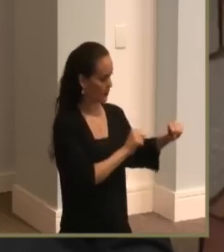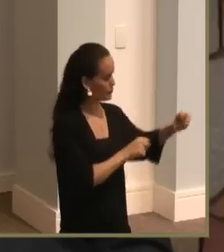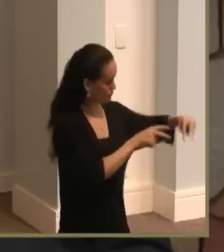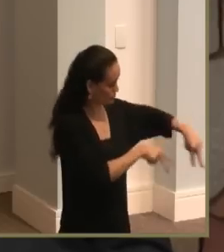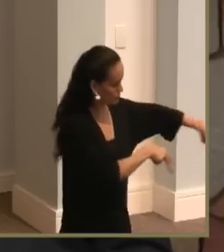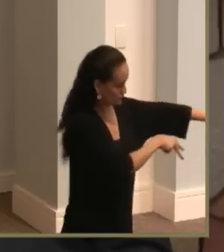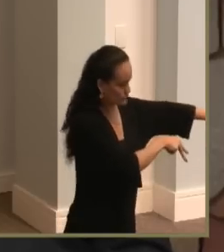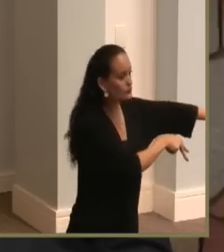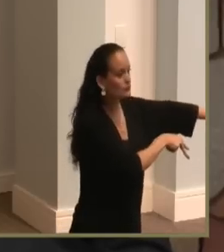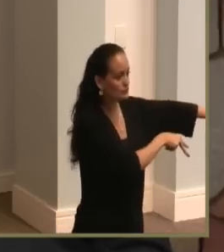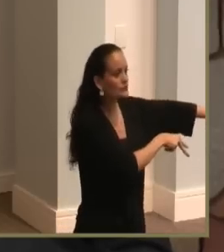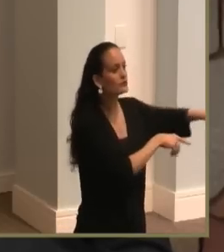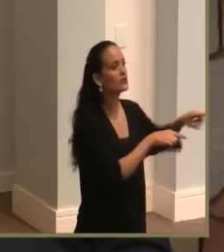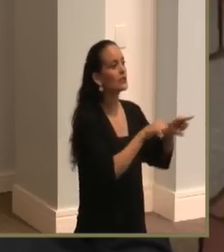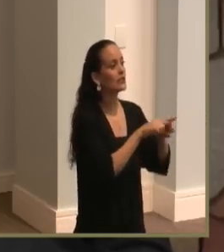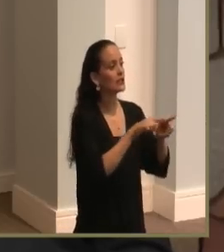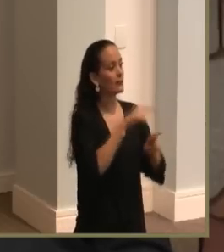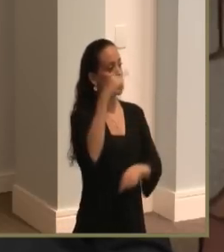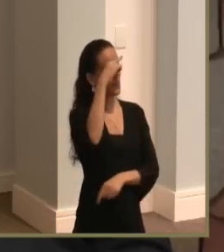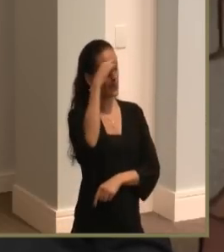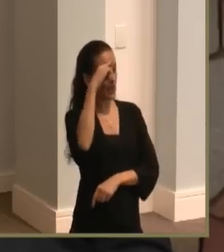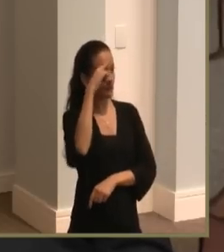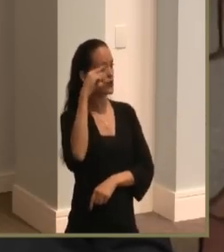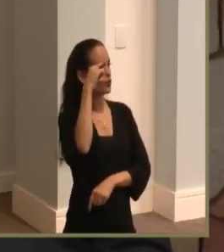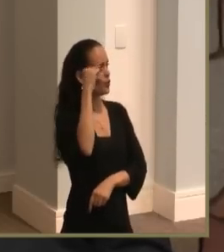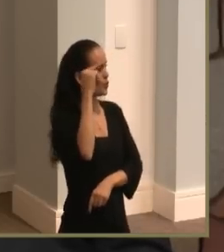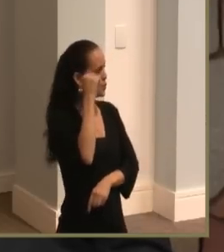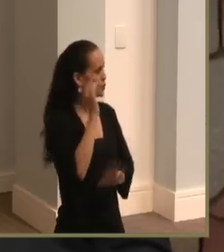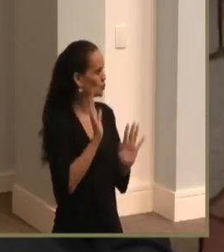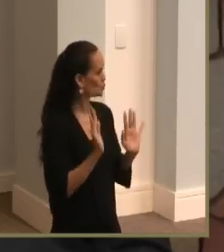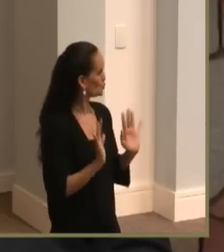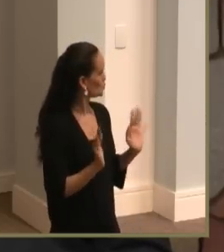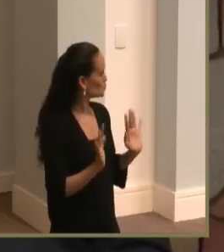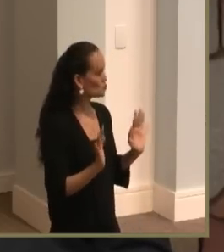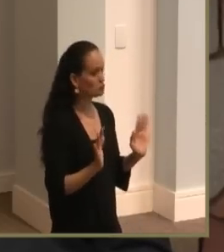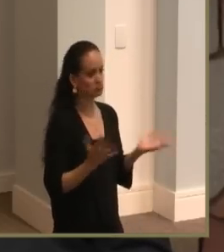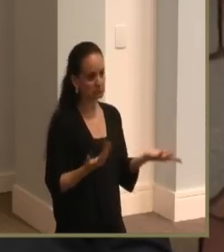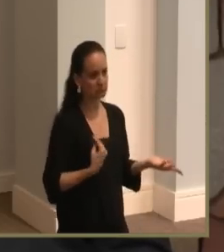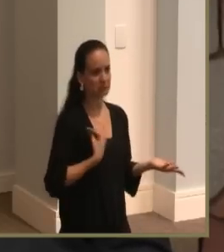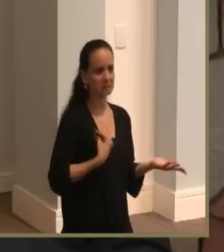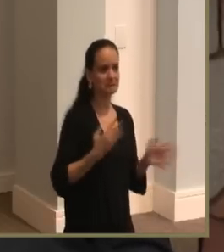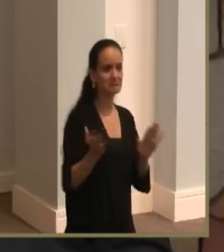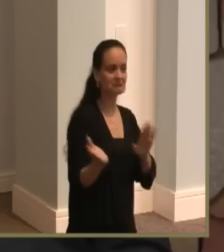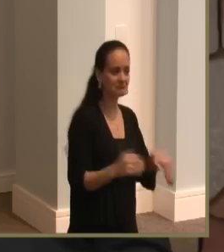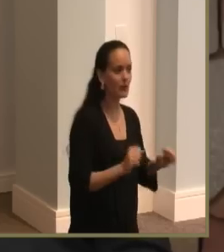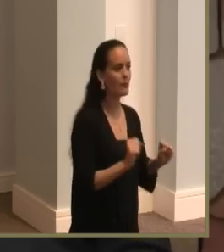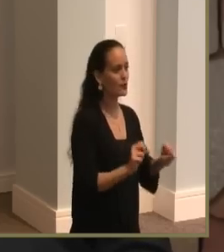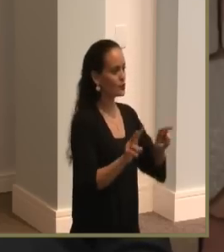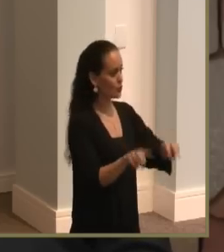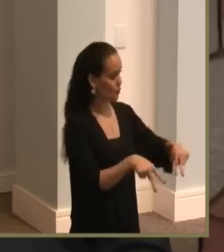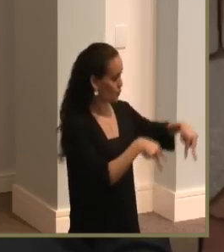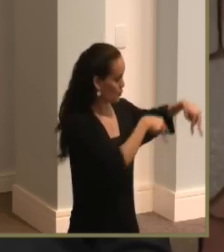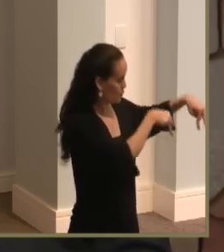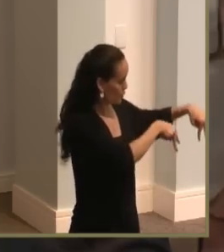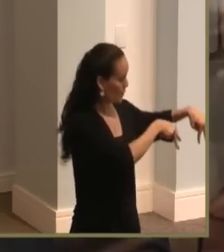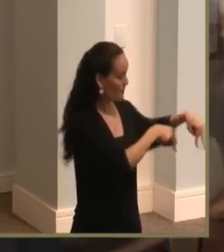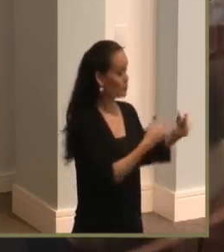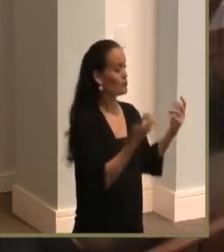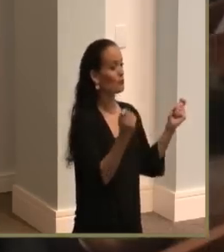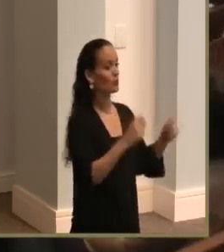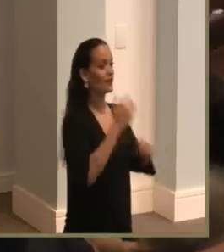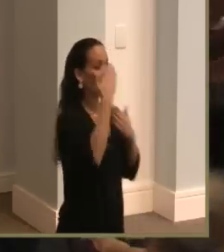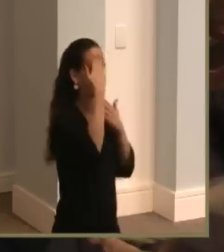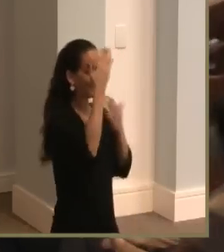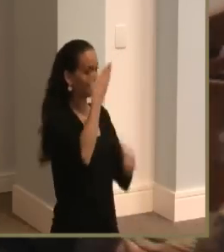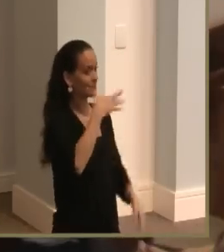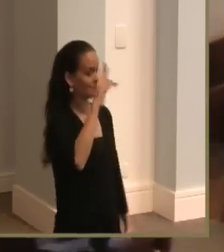igreja, e Débora e Sabrina, se porventura estejam aqui conosco também, podem vir aqui nesse momento para que nós possamos estar agradecendo ao